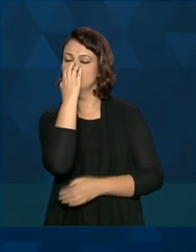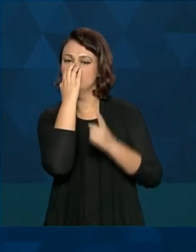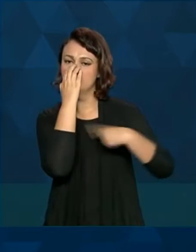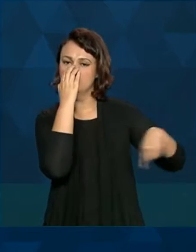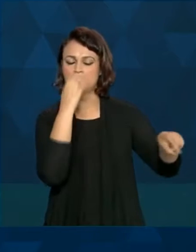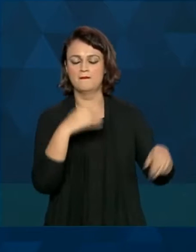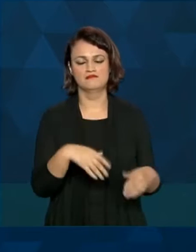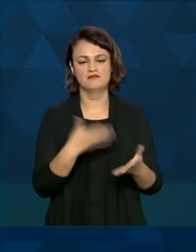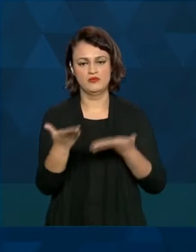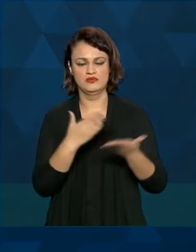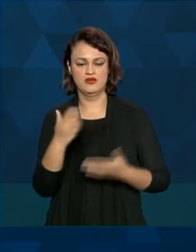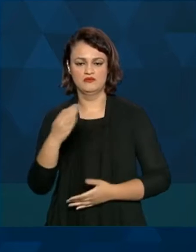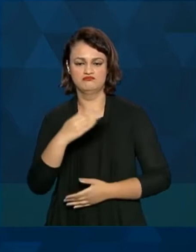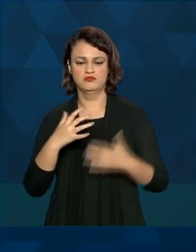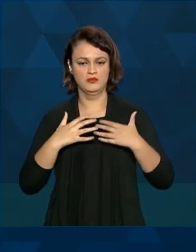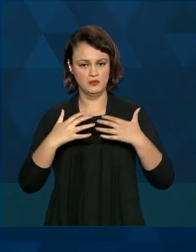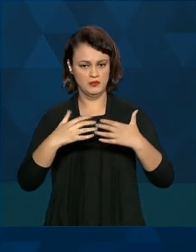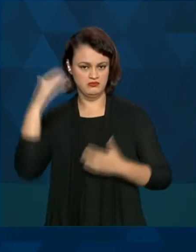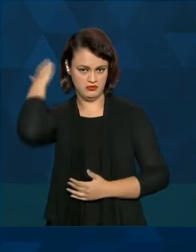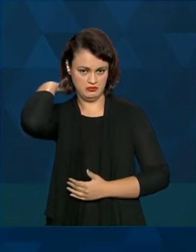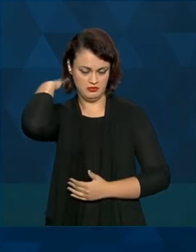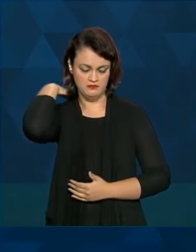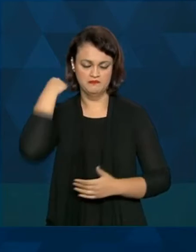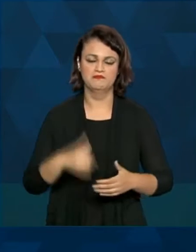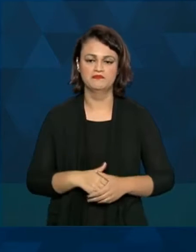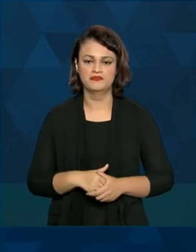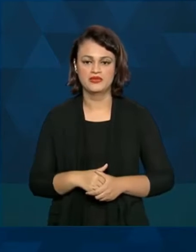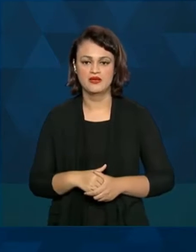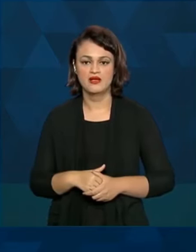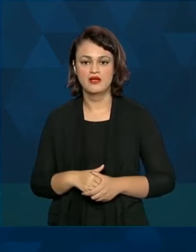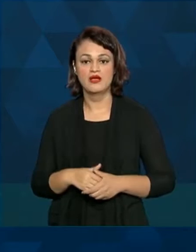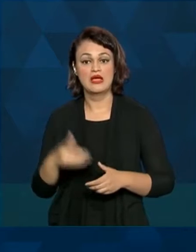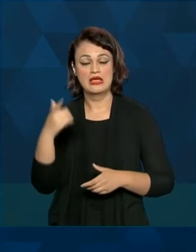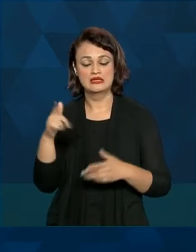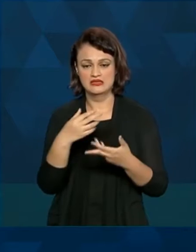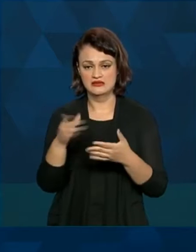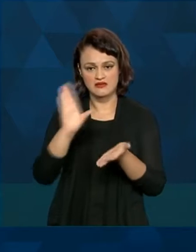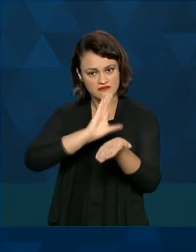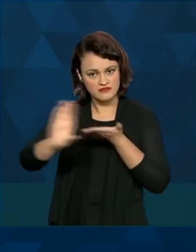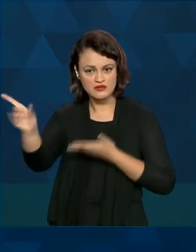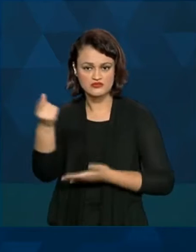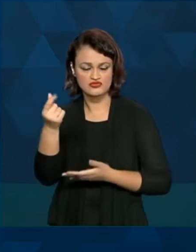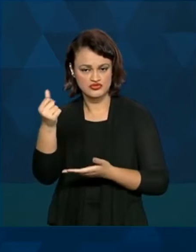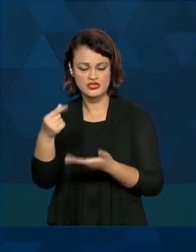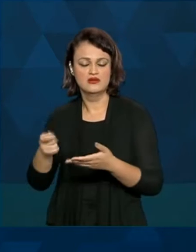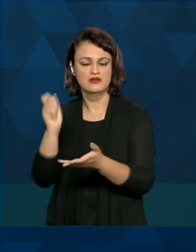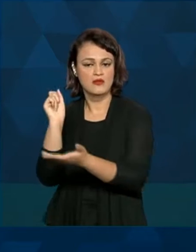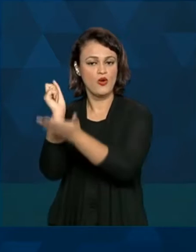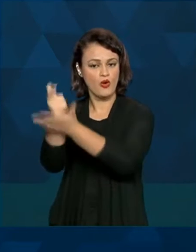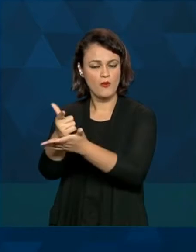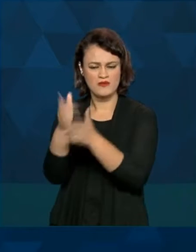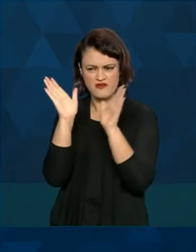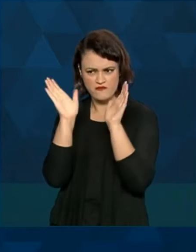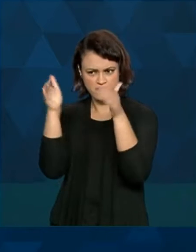O Ministério, em apoio irrestrito a estados e municípios, tem efetuado o repasse de recursos extras e realizado compras